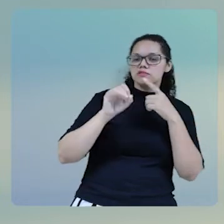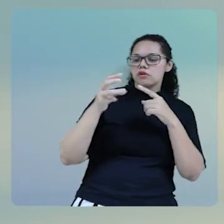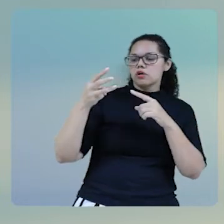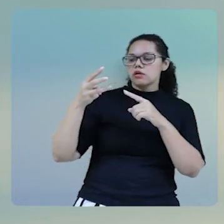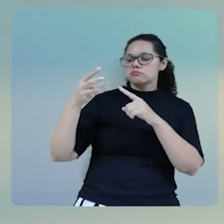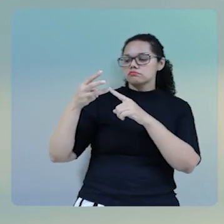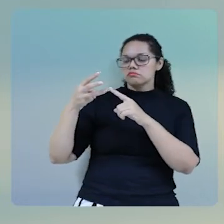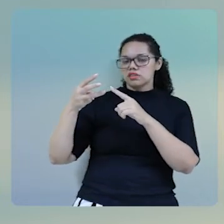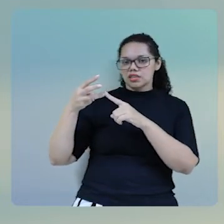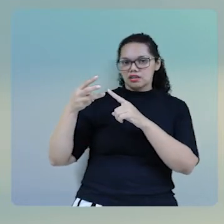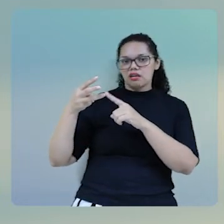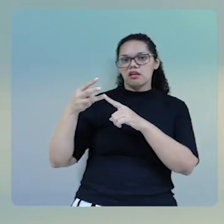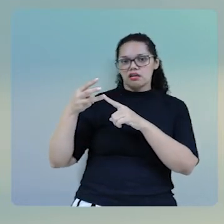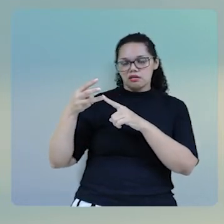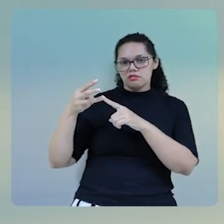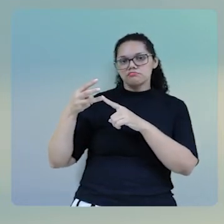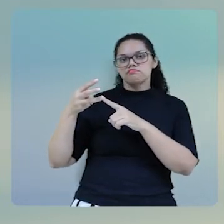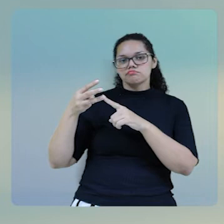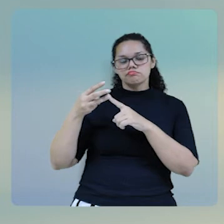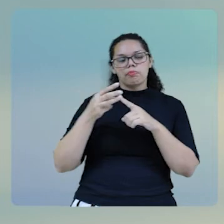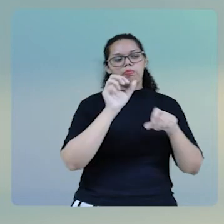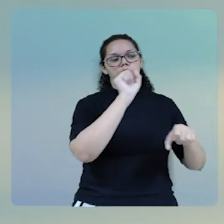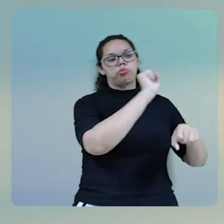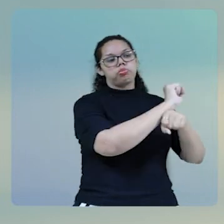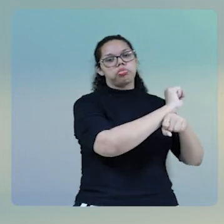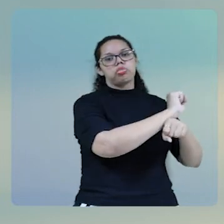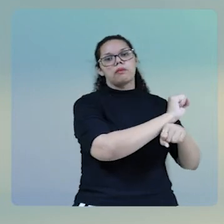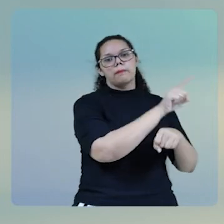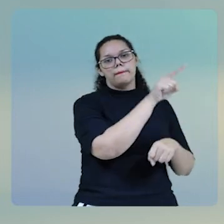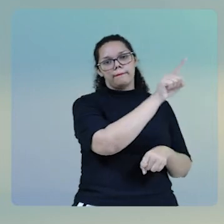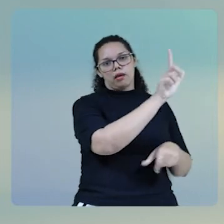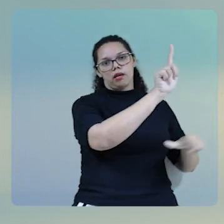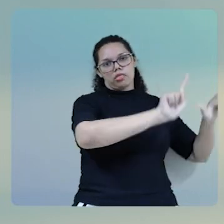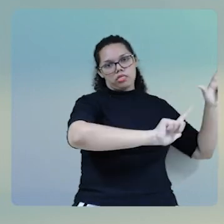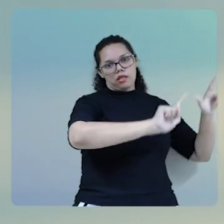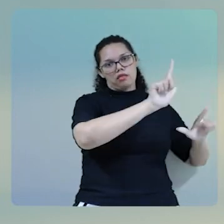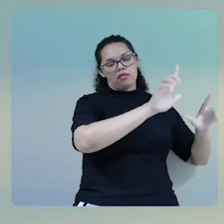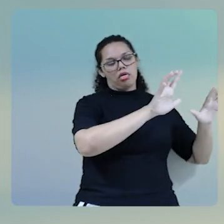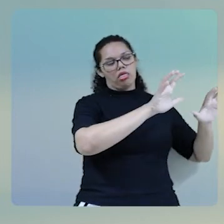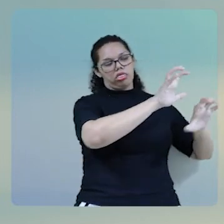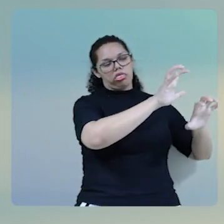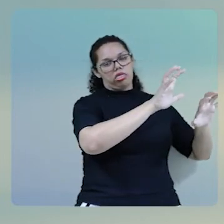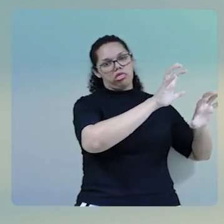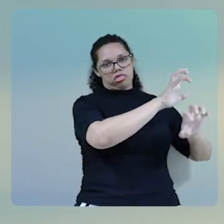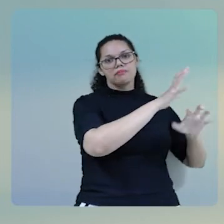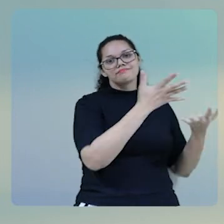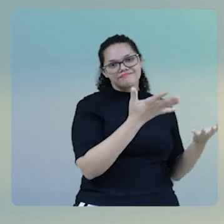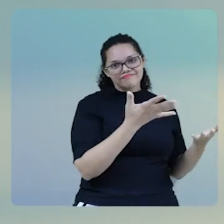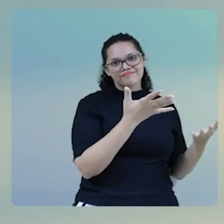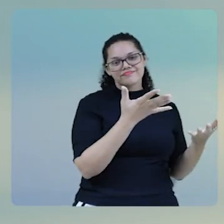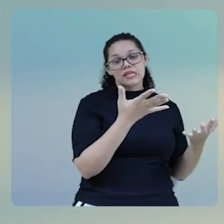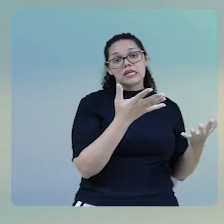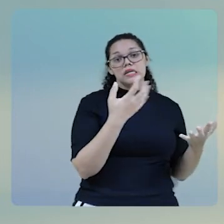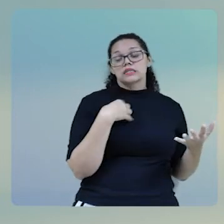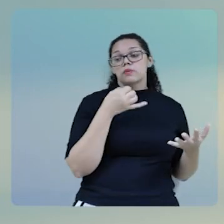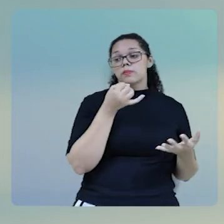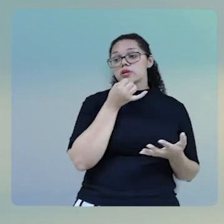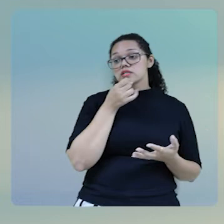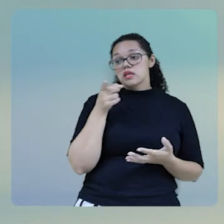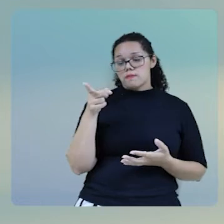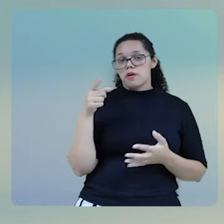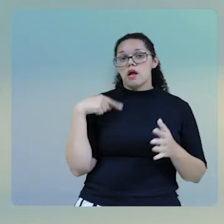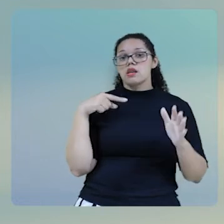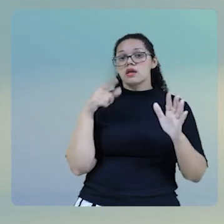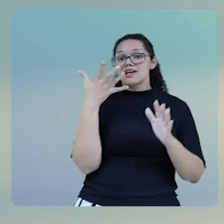3, vai com certeza parar. Se ele tivesse perguntado o tanto que precisaria ligar para parar, seria 3. Mas ele quer saber o